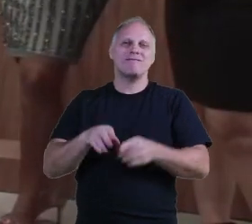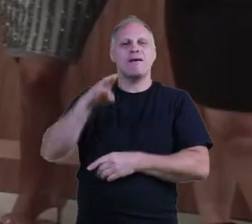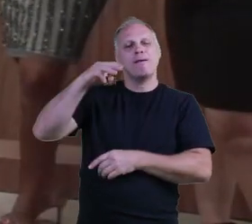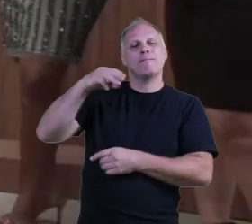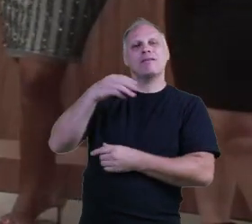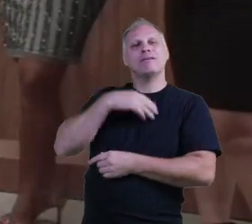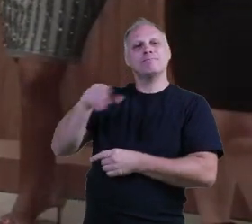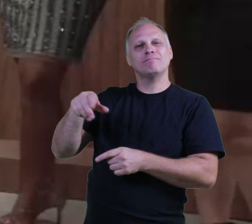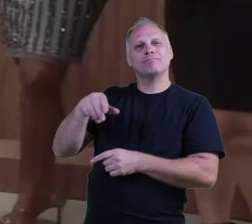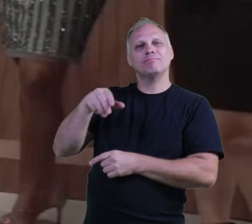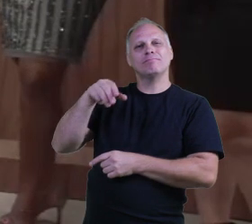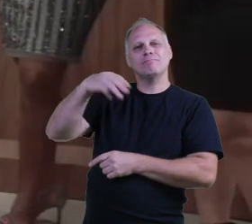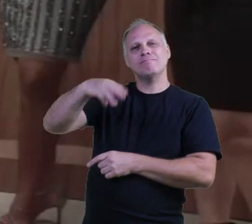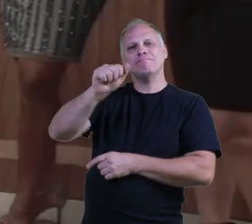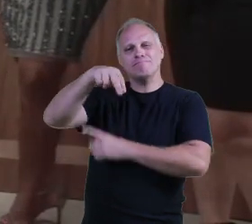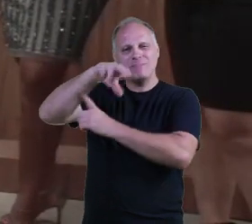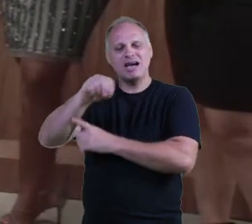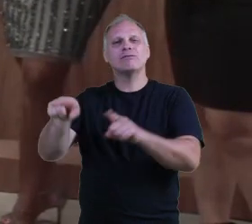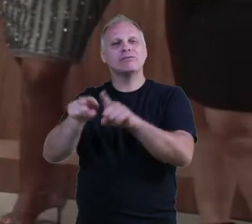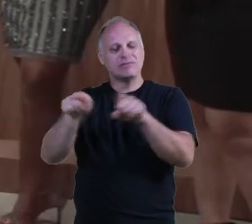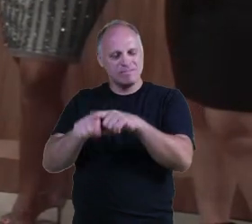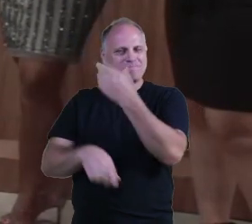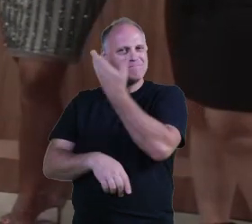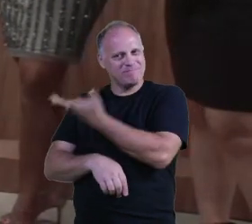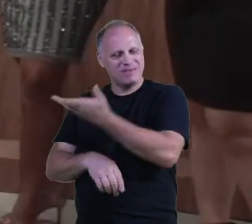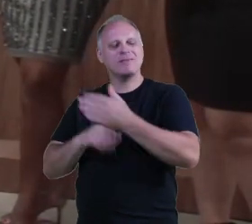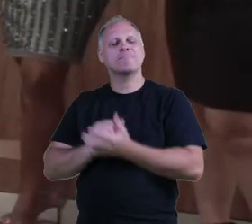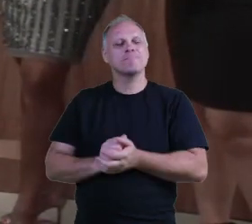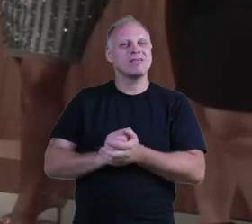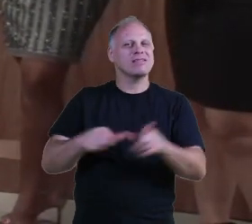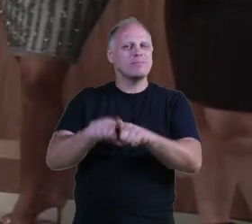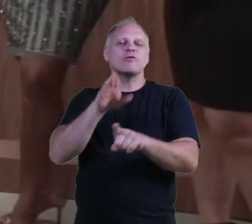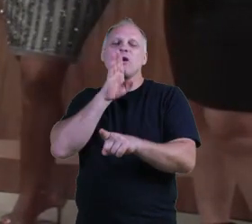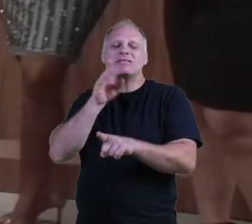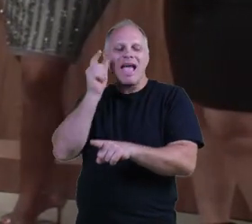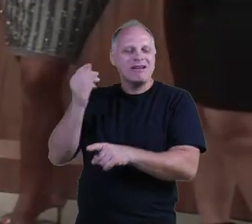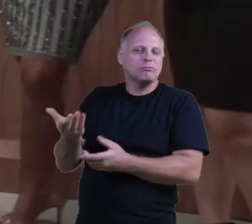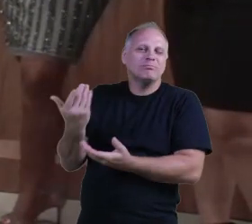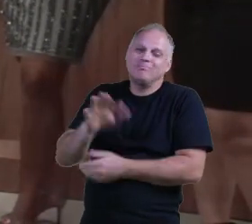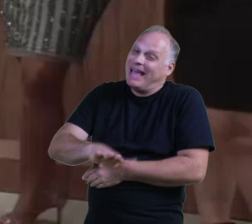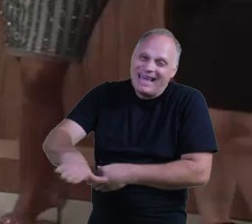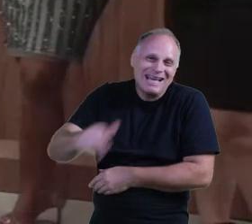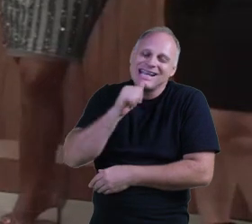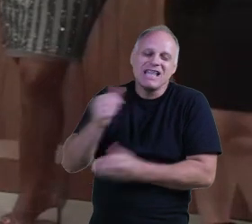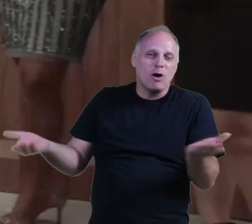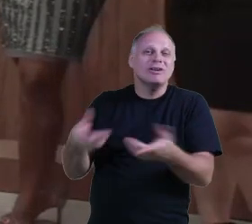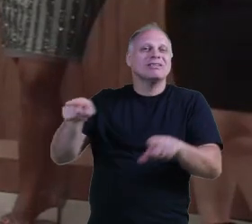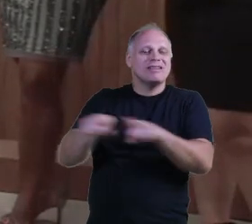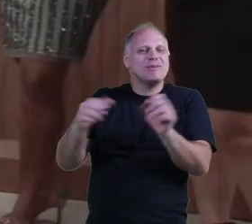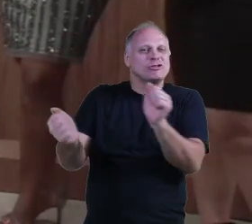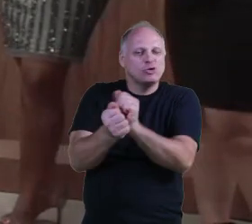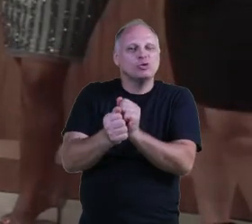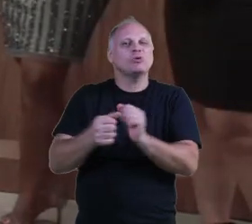anos, toca no bar, no boteco. Tem o Mano Astral, o irmão do Tom Astral, que